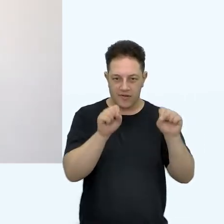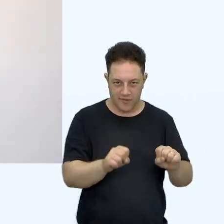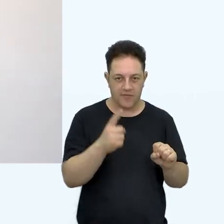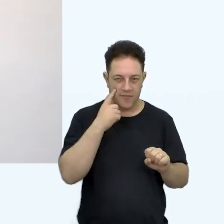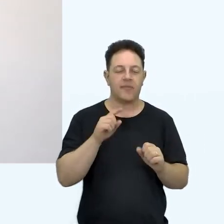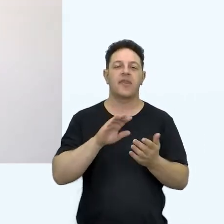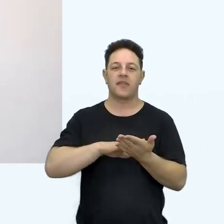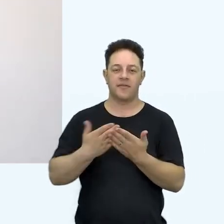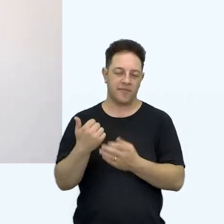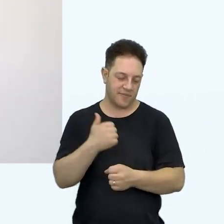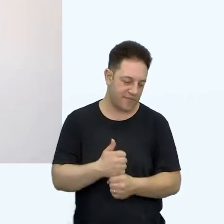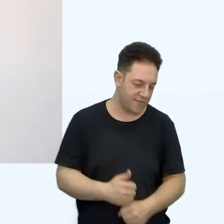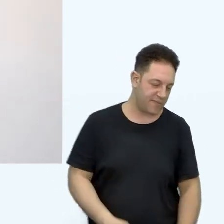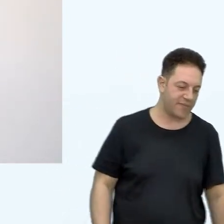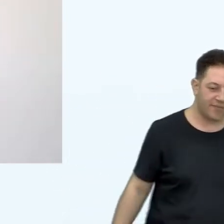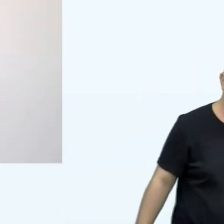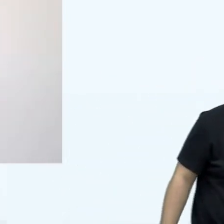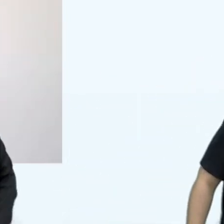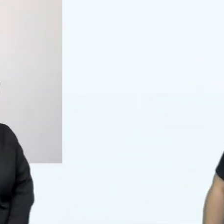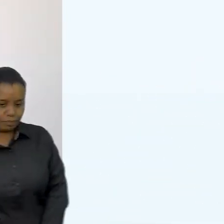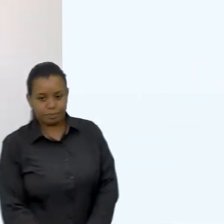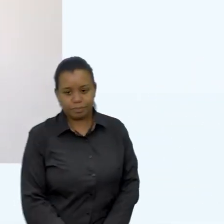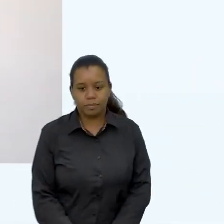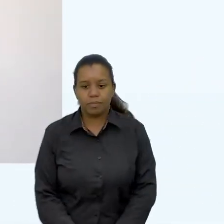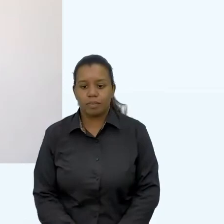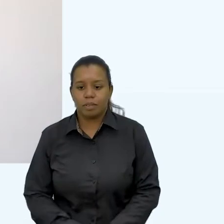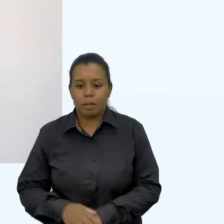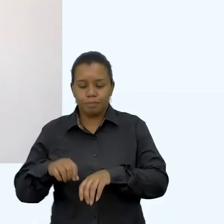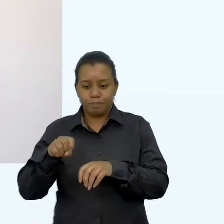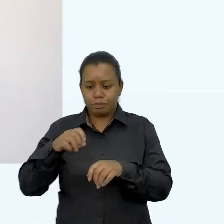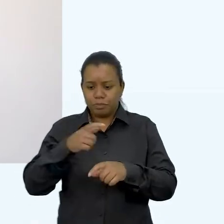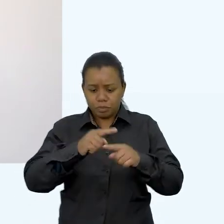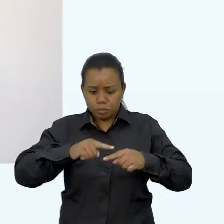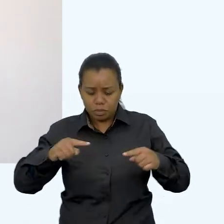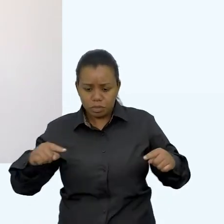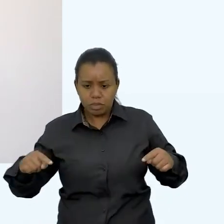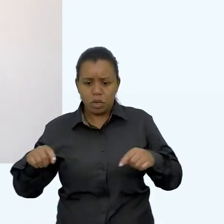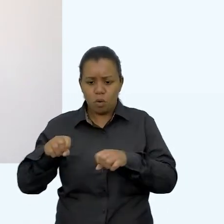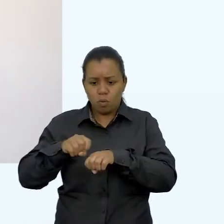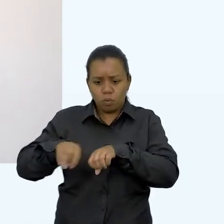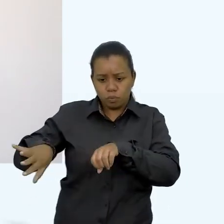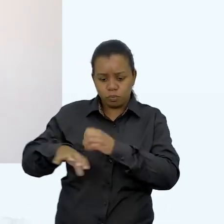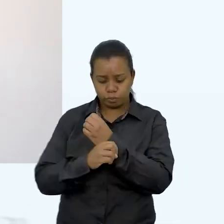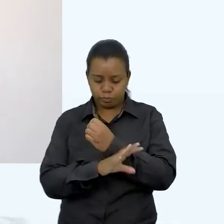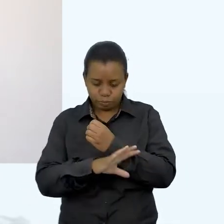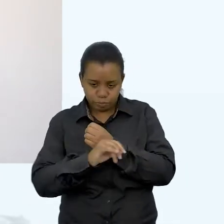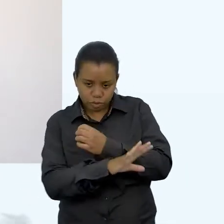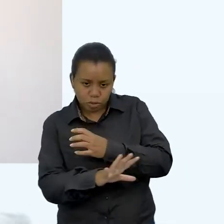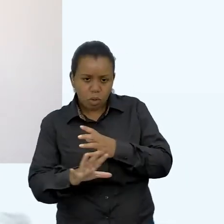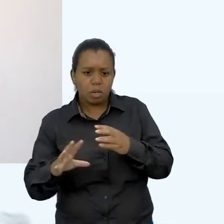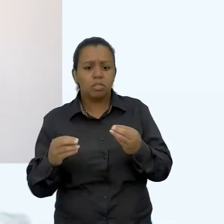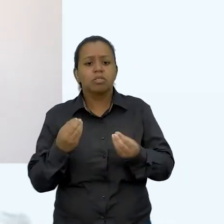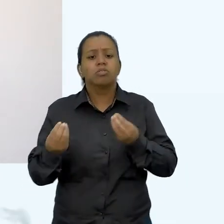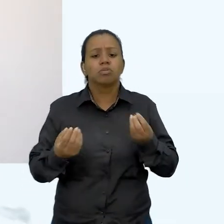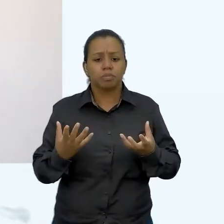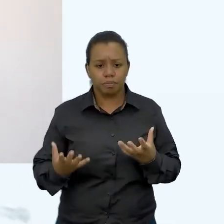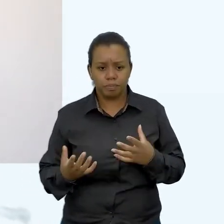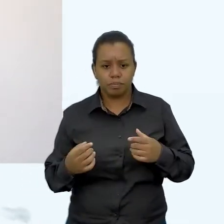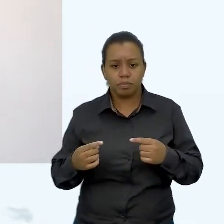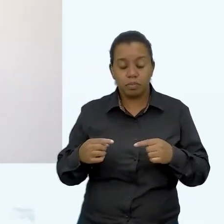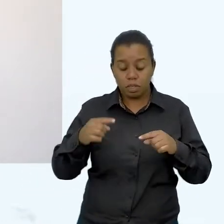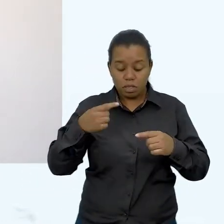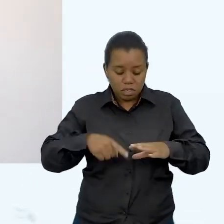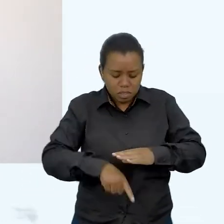aterramento, tá? Quando a gente fala da fuga de corrente, é importante a gente entender a necessidade do sistema de aterramento. O